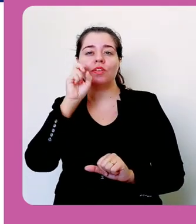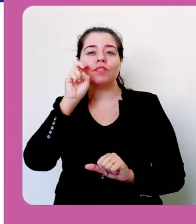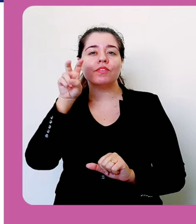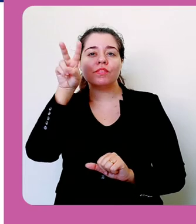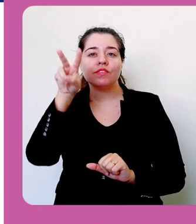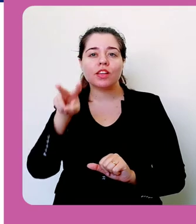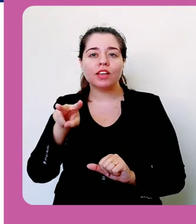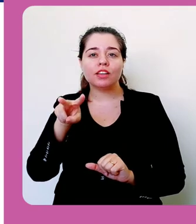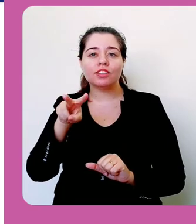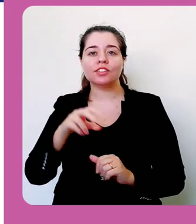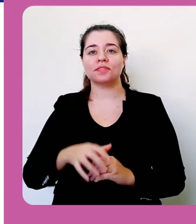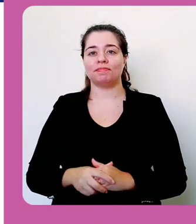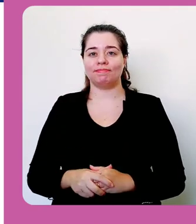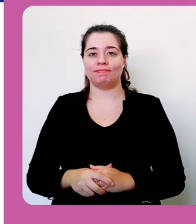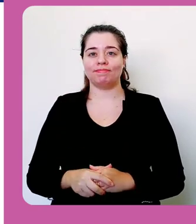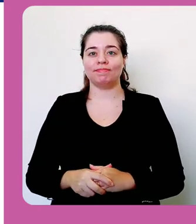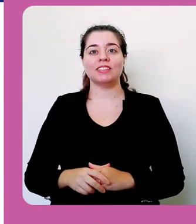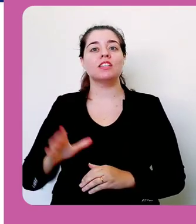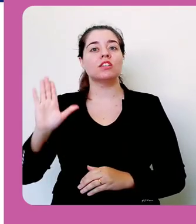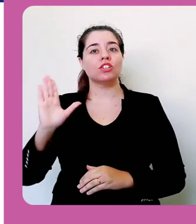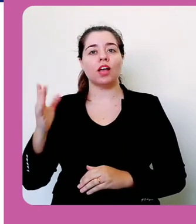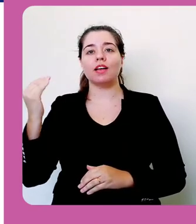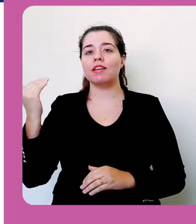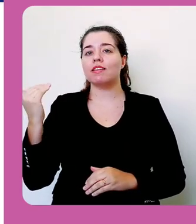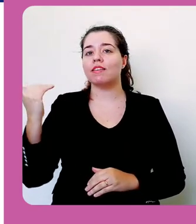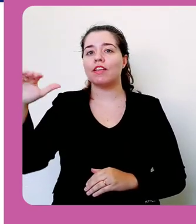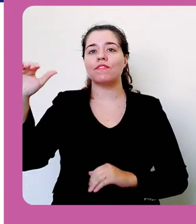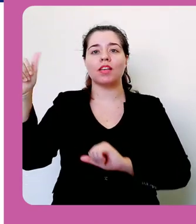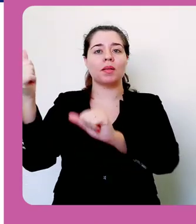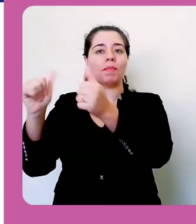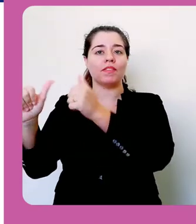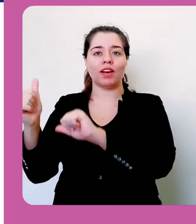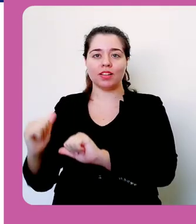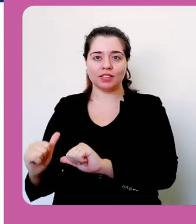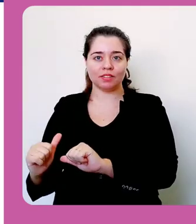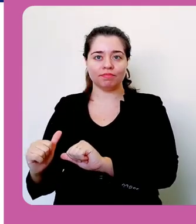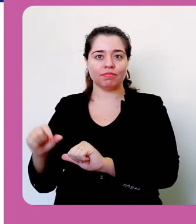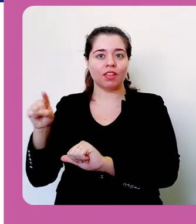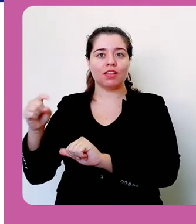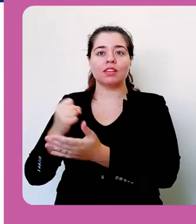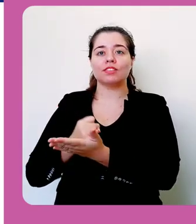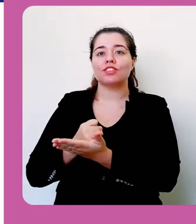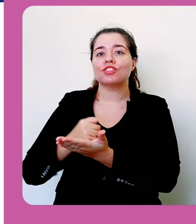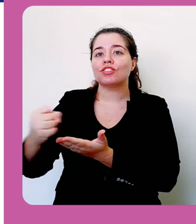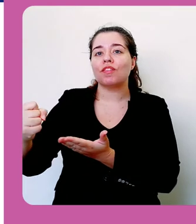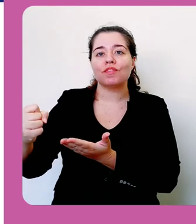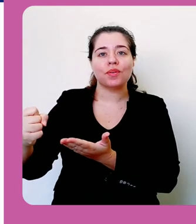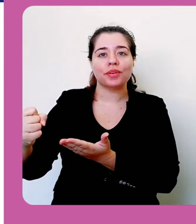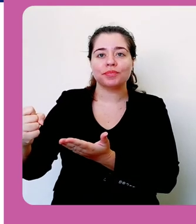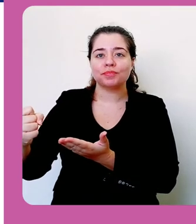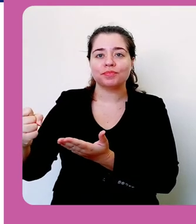avaliação, não aparece mais o botão para mim, enviar arquivo. Tá?